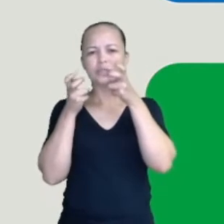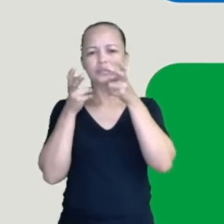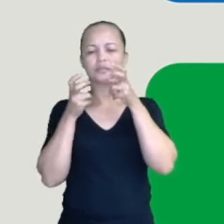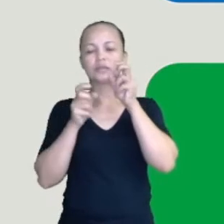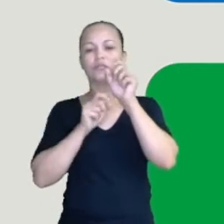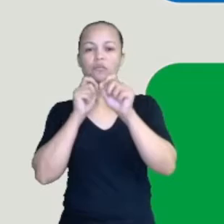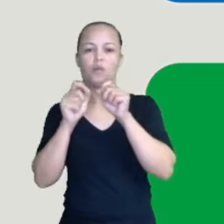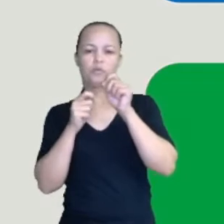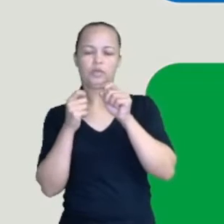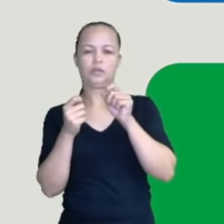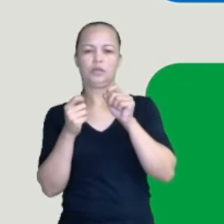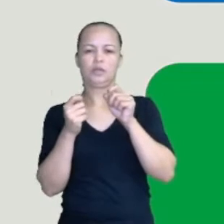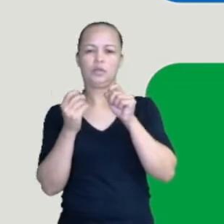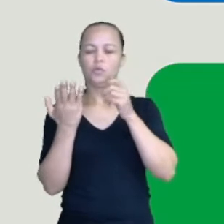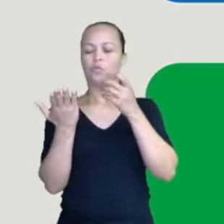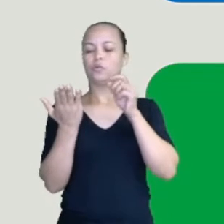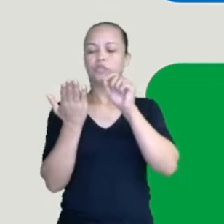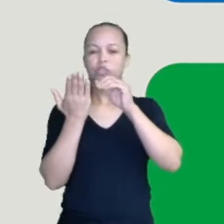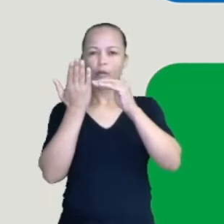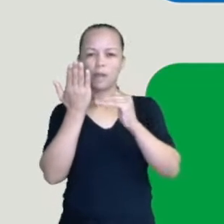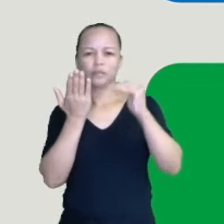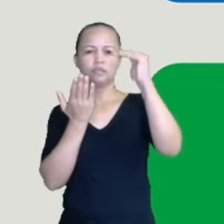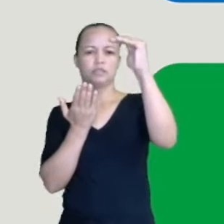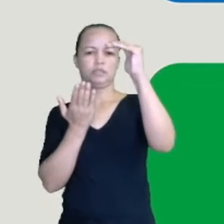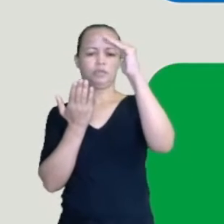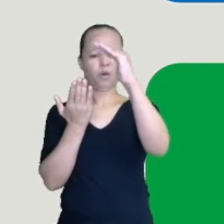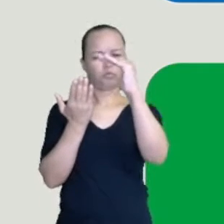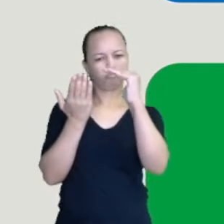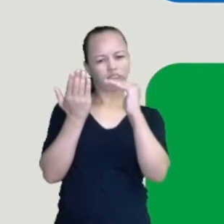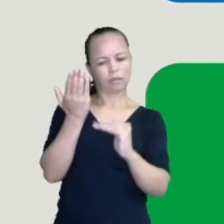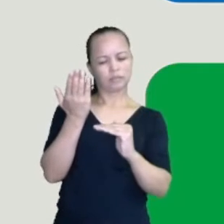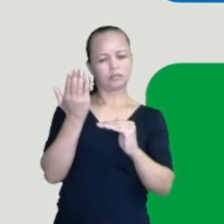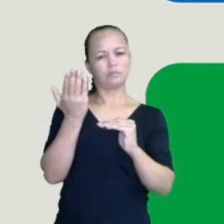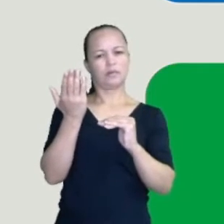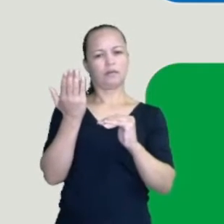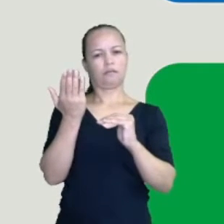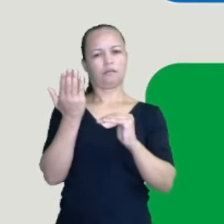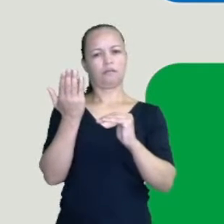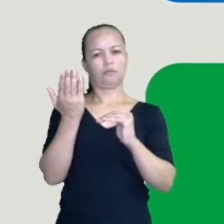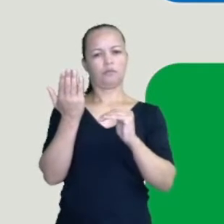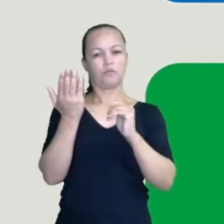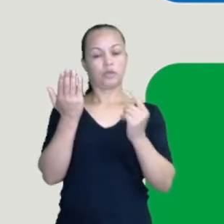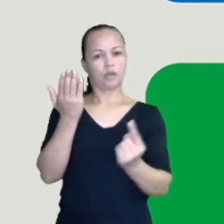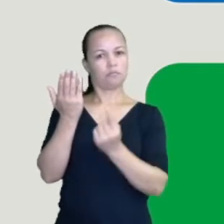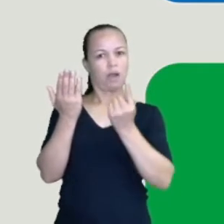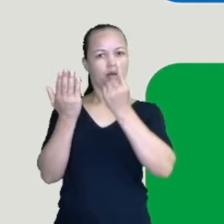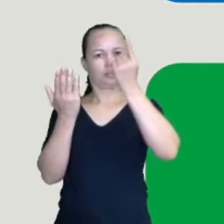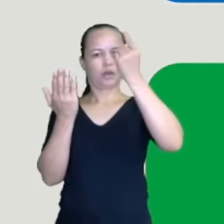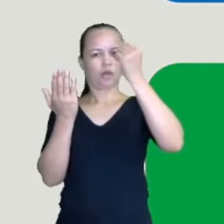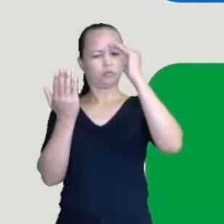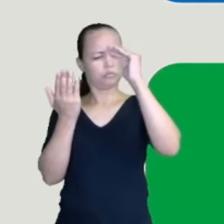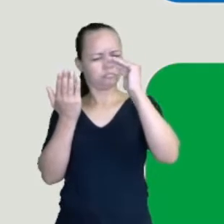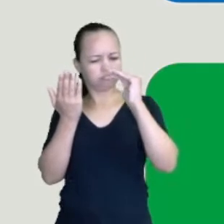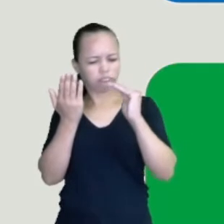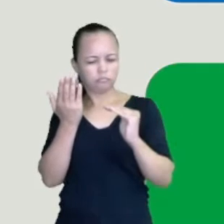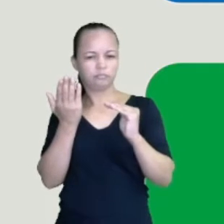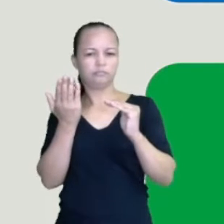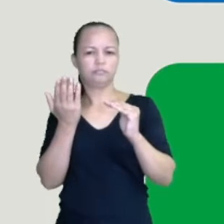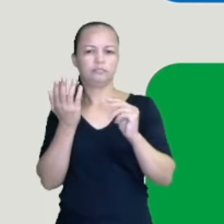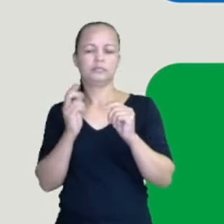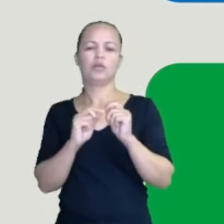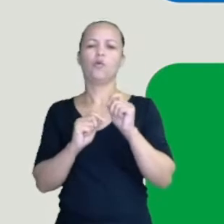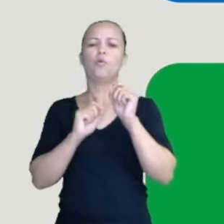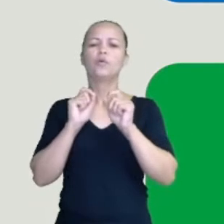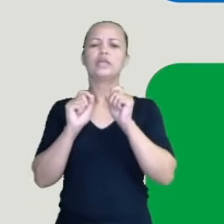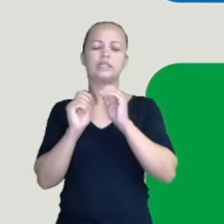observar? O que está mais em cima, o que está mais embaixo, o que é mais alto, o que é mais baixo, o que tem